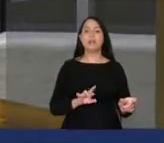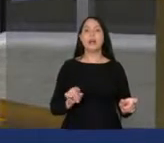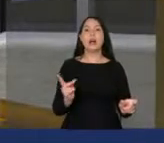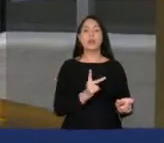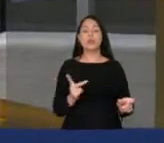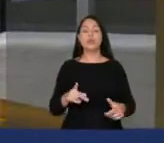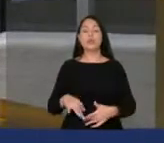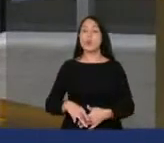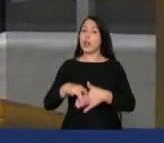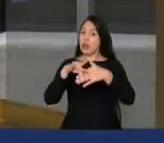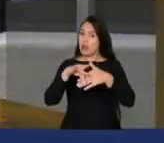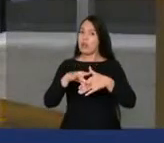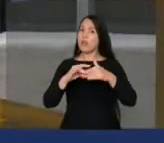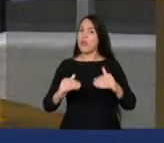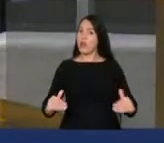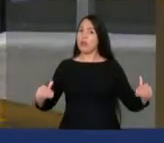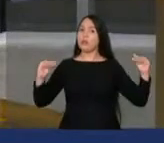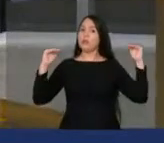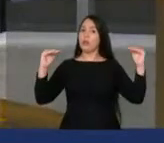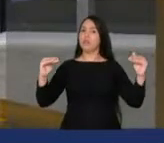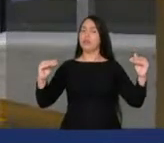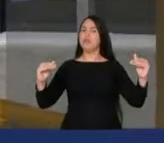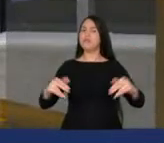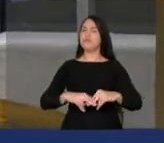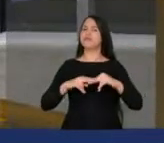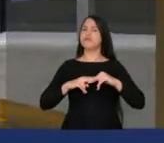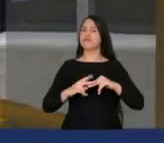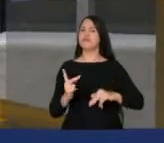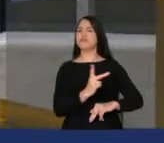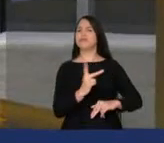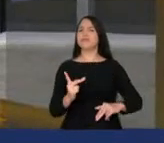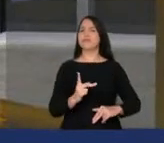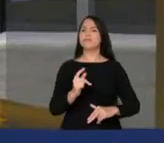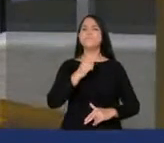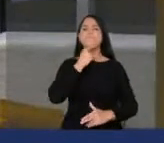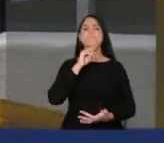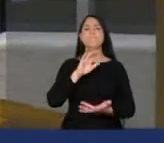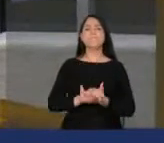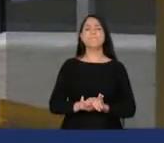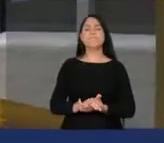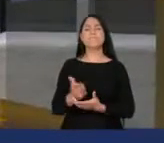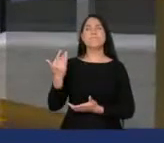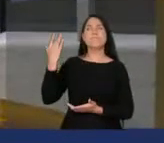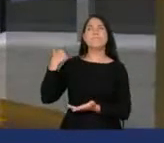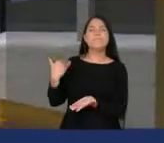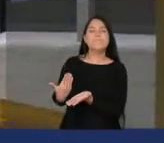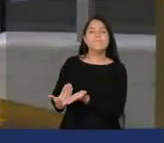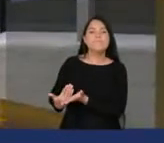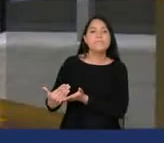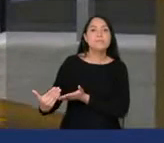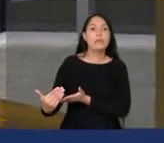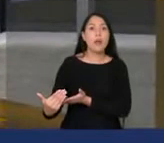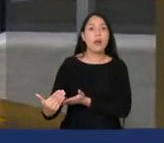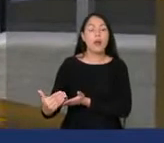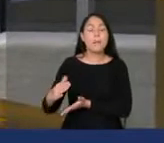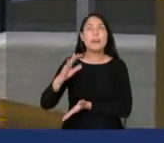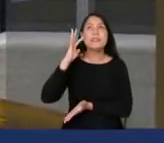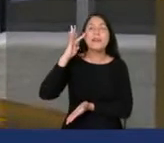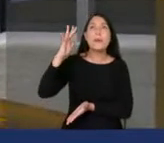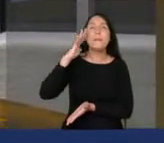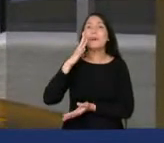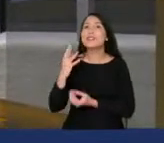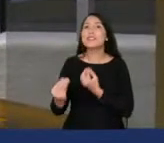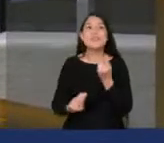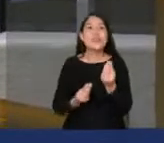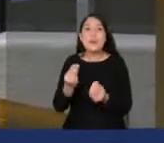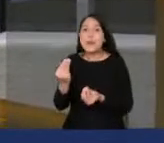que estiveram juntas aos seus respectivos maridos. Quando tudo começou, eu imaginei como seria o